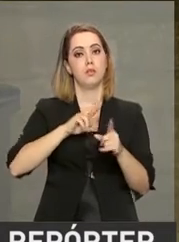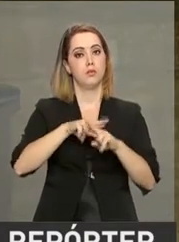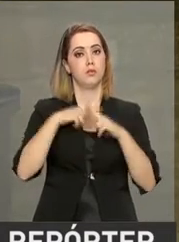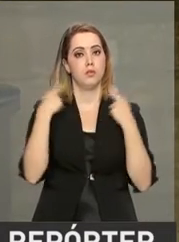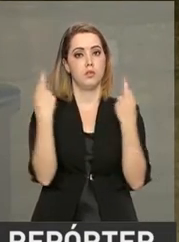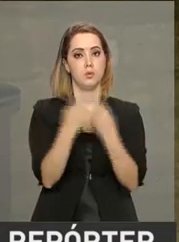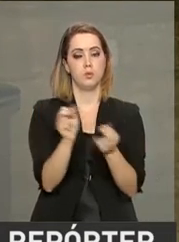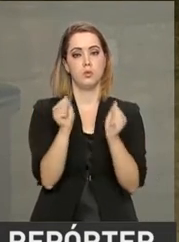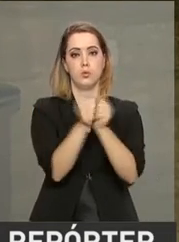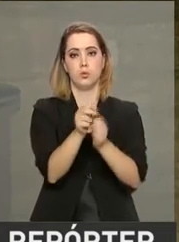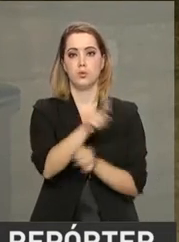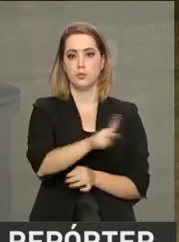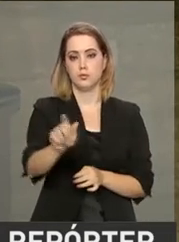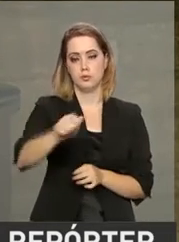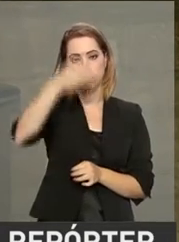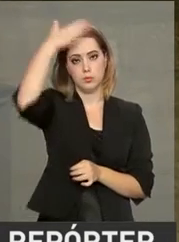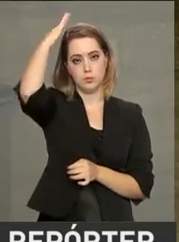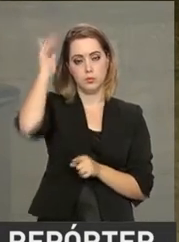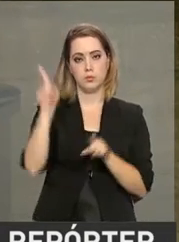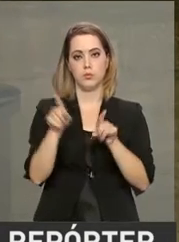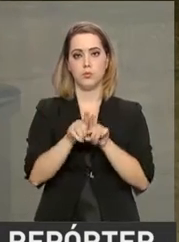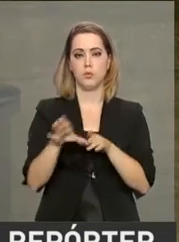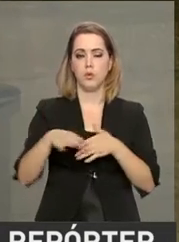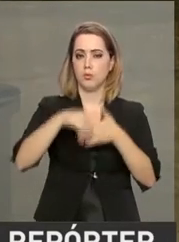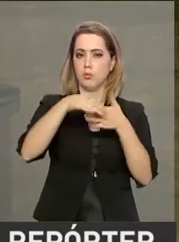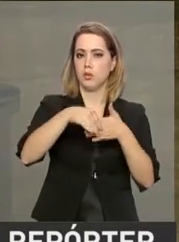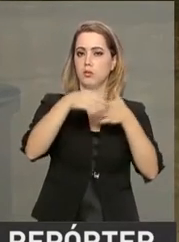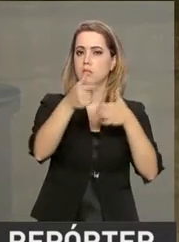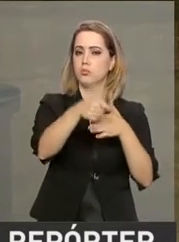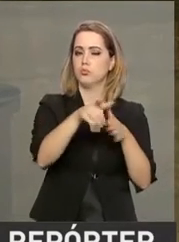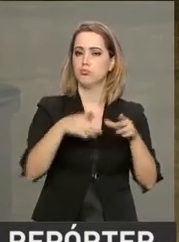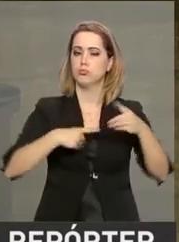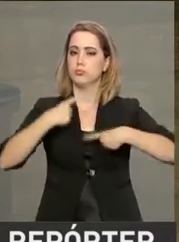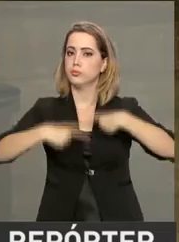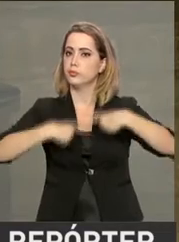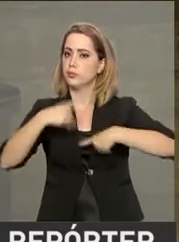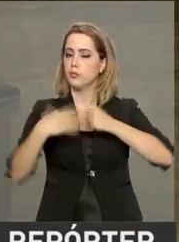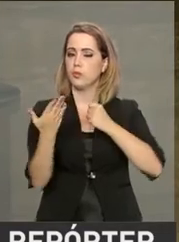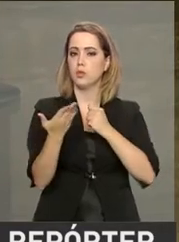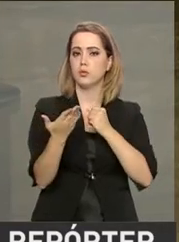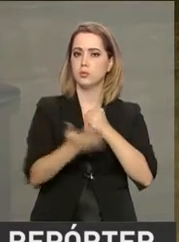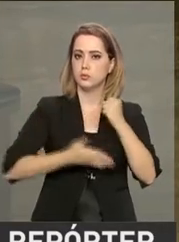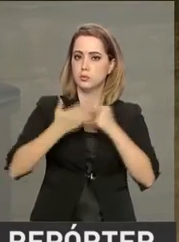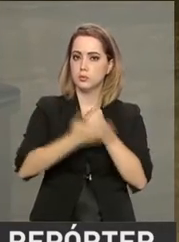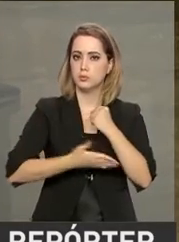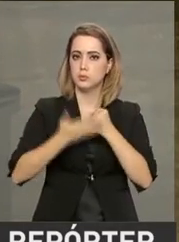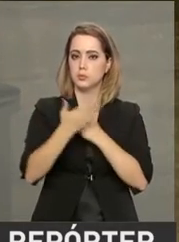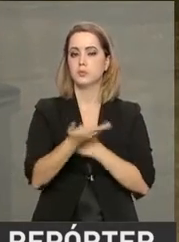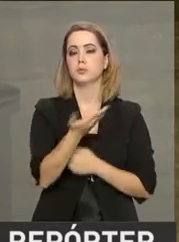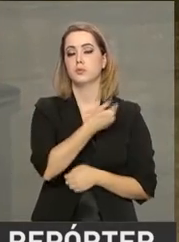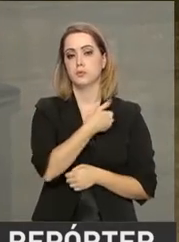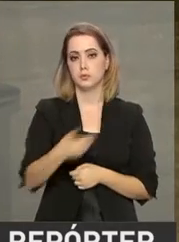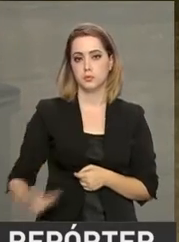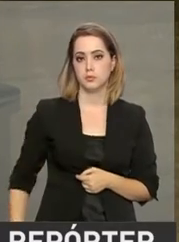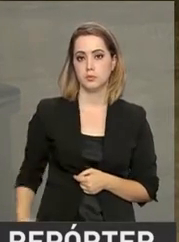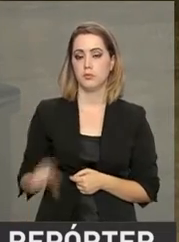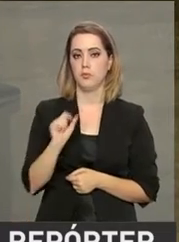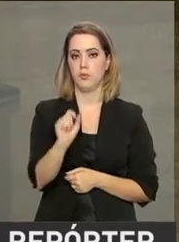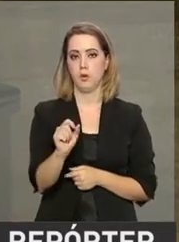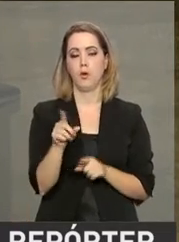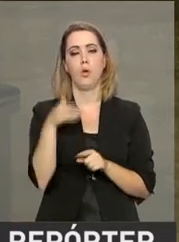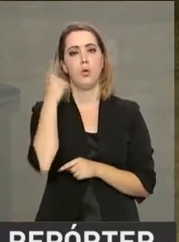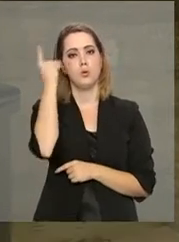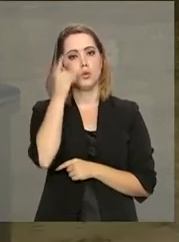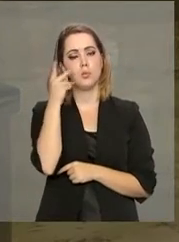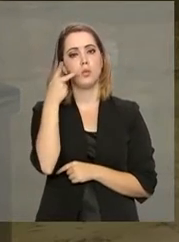Michel Temer, ministros e líderes de partidos da base aliada do governo no Congresso Nacional. O deputado Paulinho da